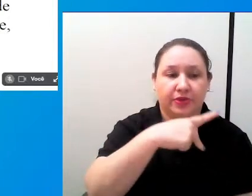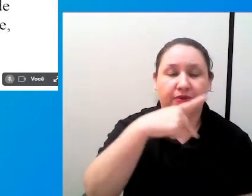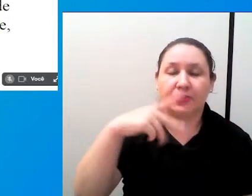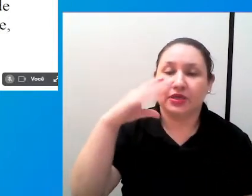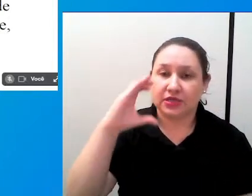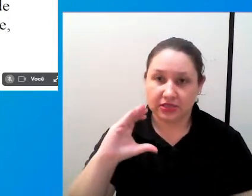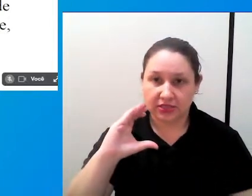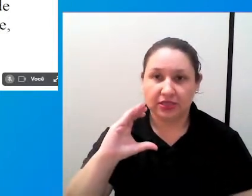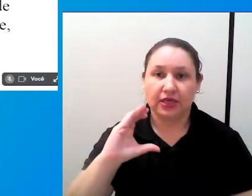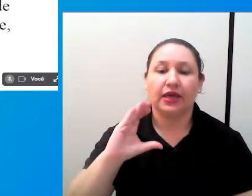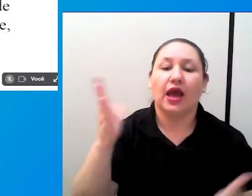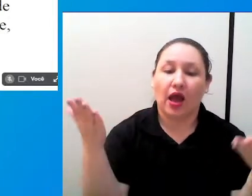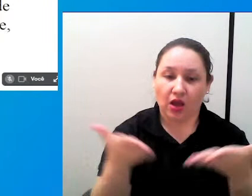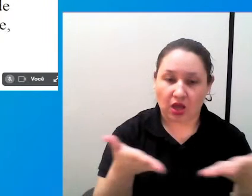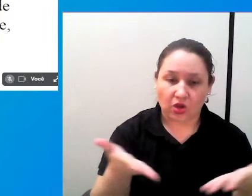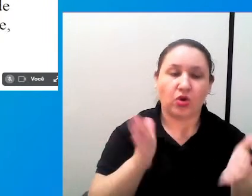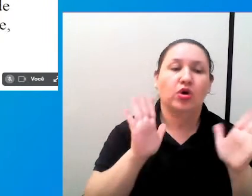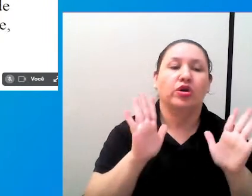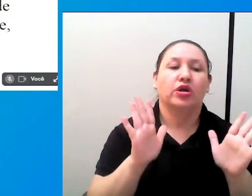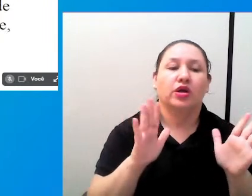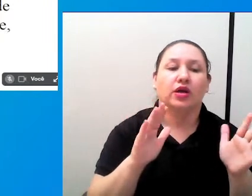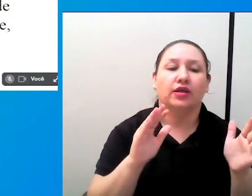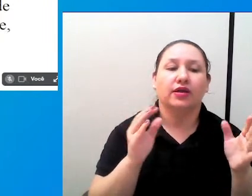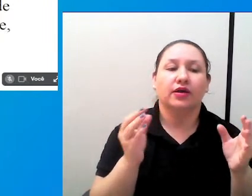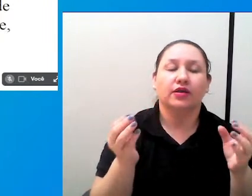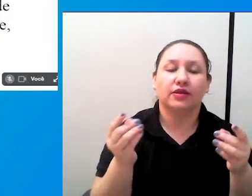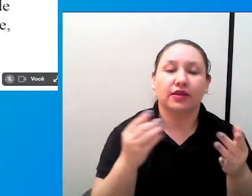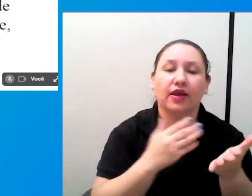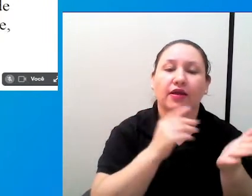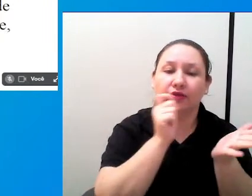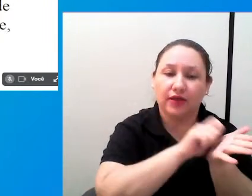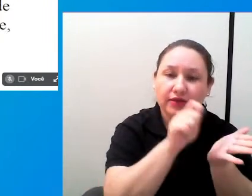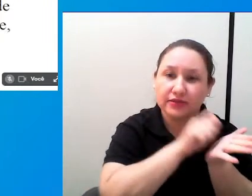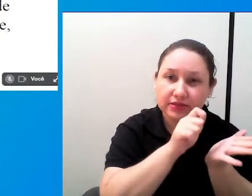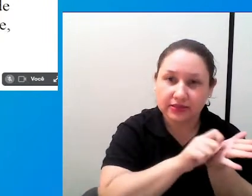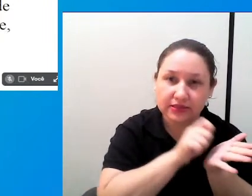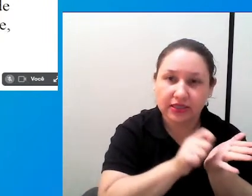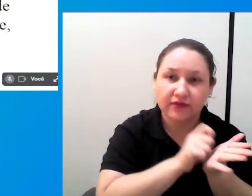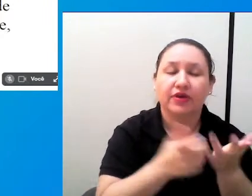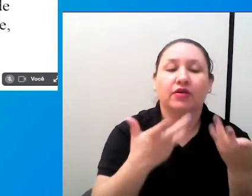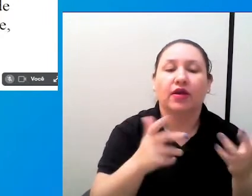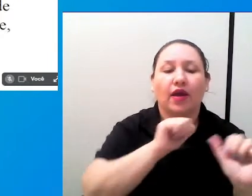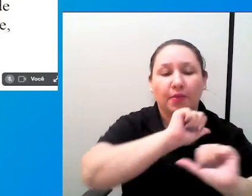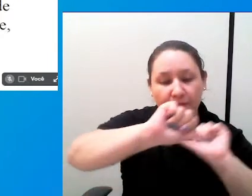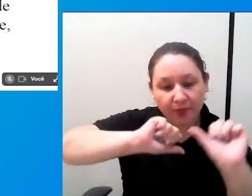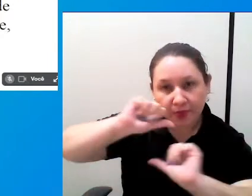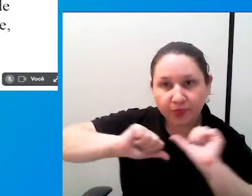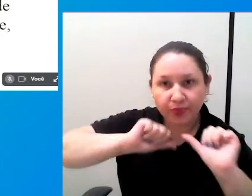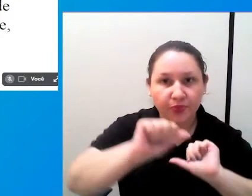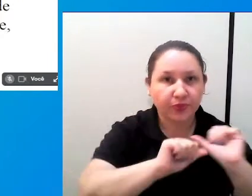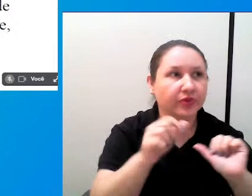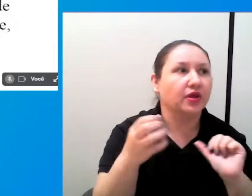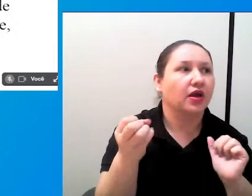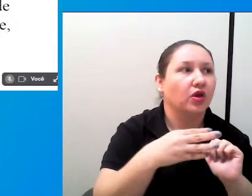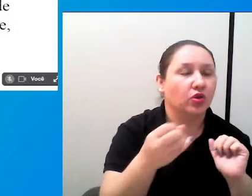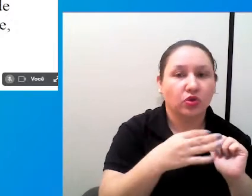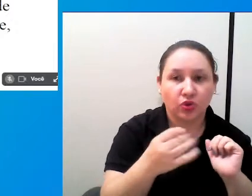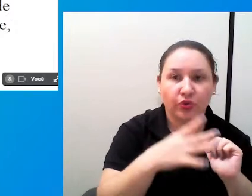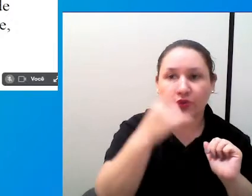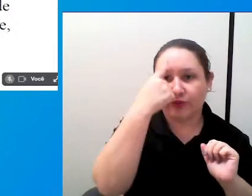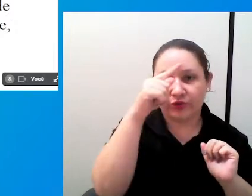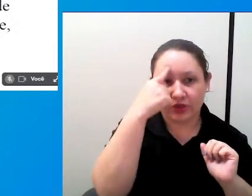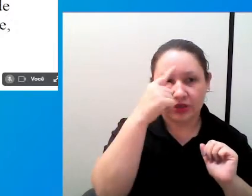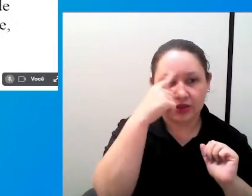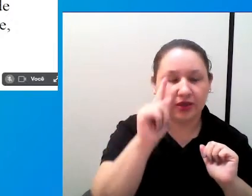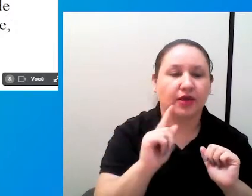de atualização. E é importante que a essência do território esteja nesse PPC. É importante isso, que